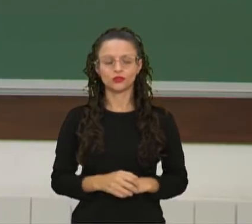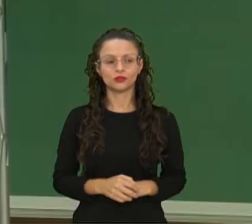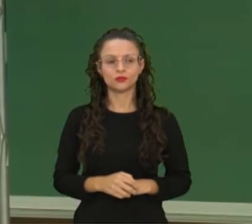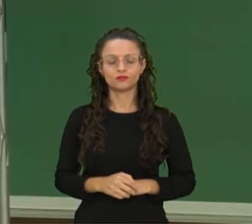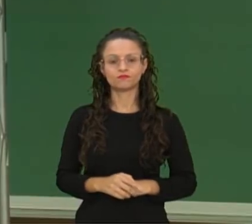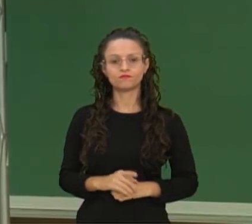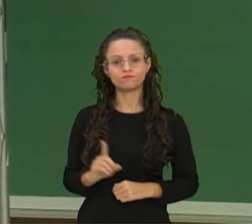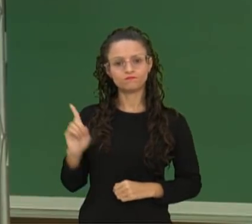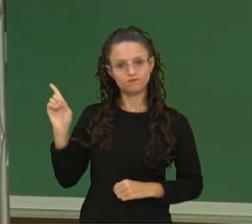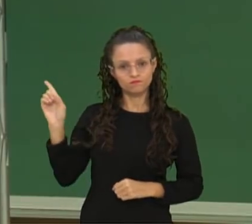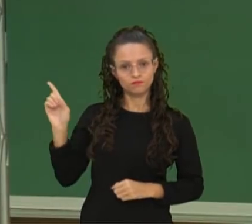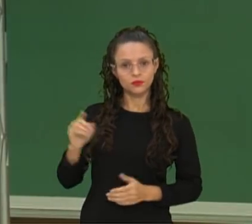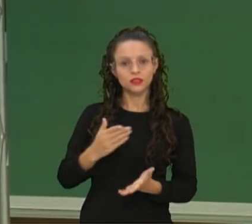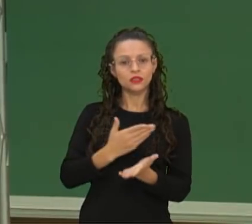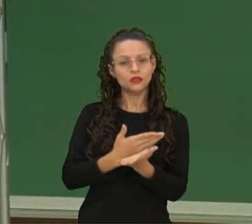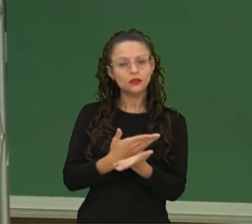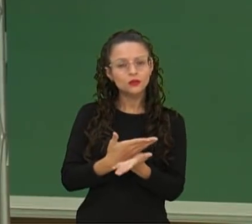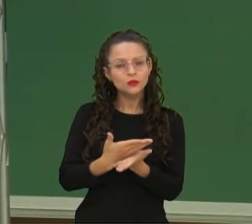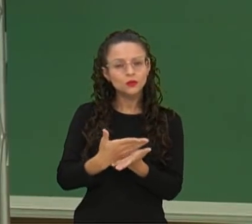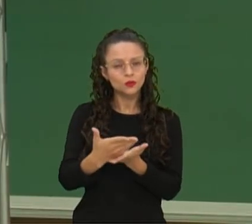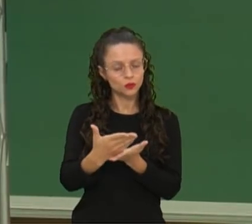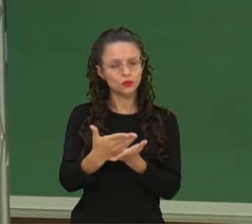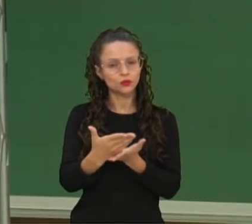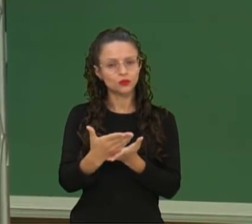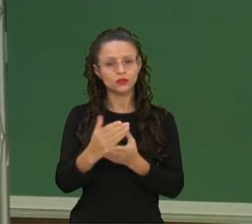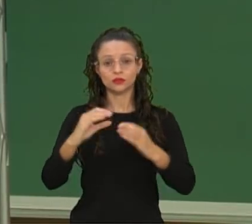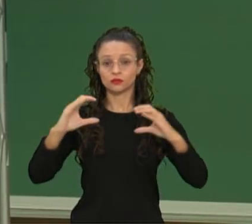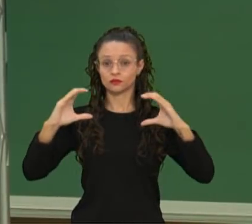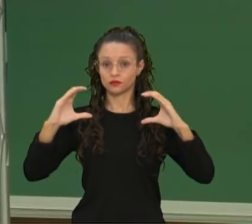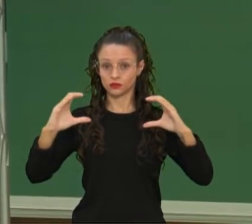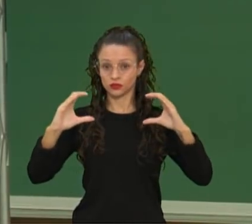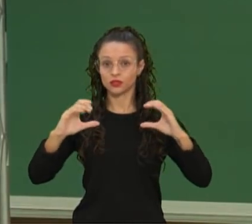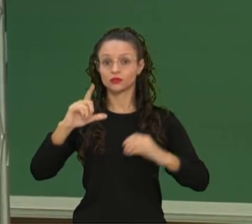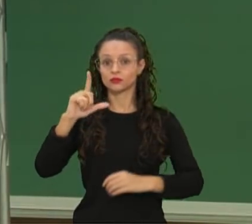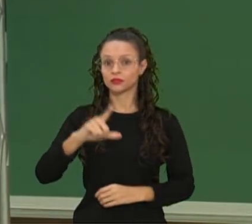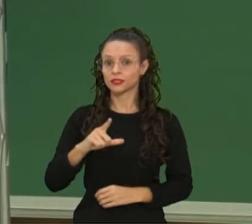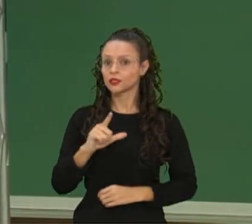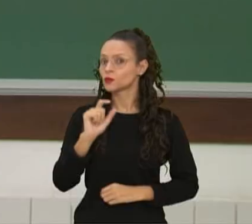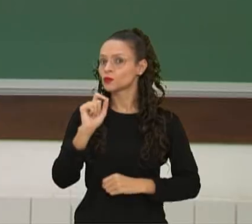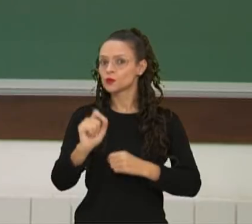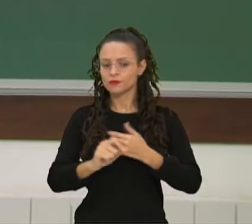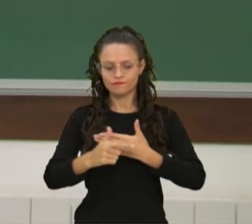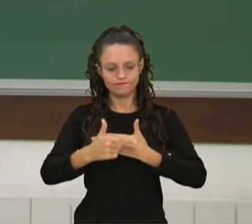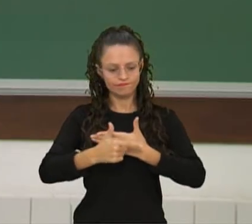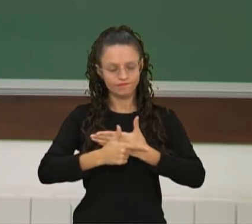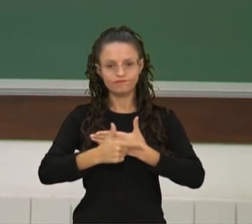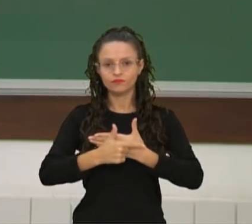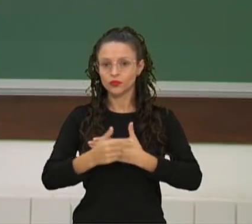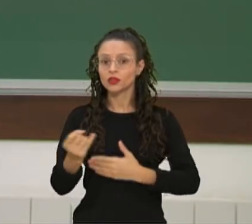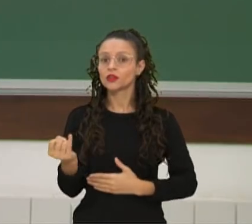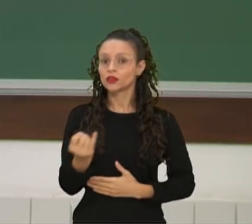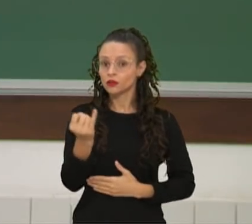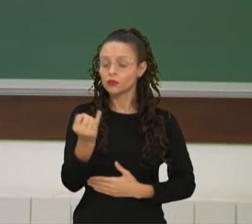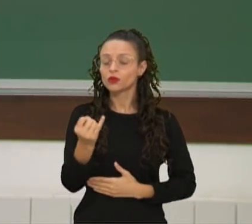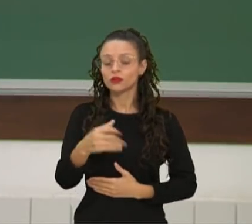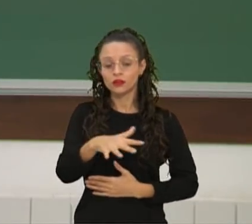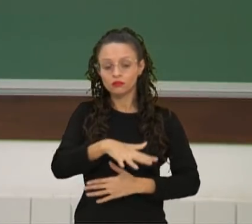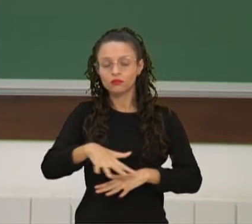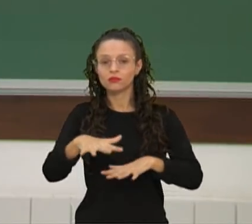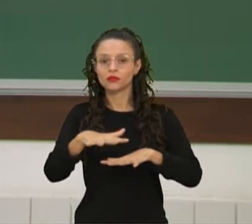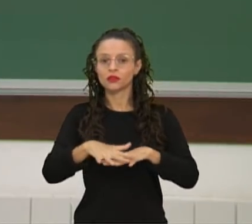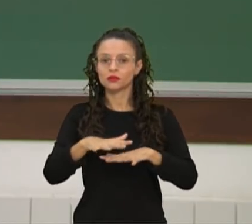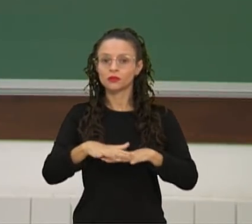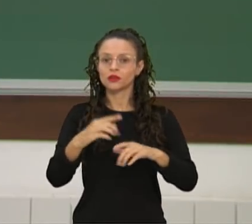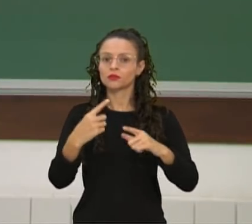introdução das funções, as funções elas têm um papel muito importante na matemática, Elas são importantíssimas no sentido de quando a